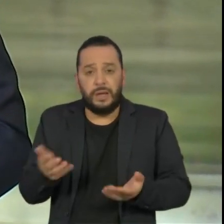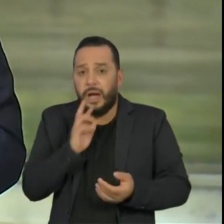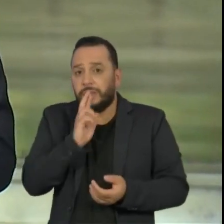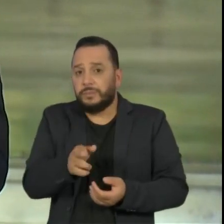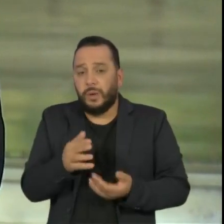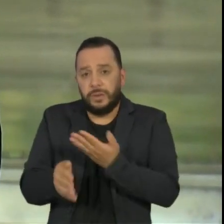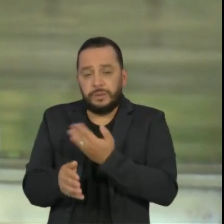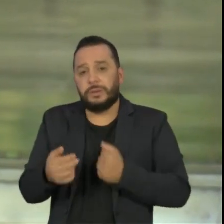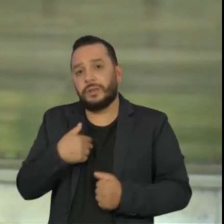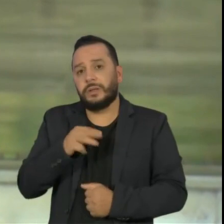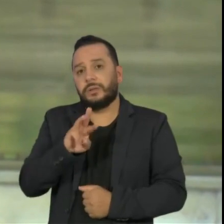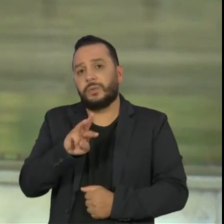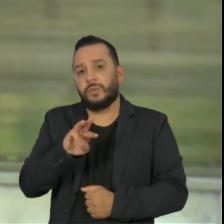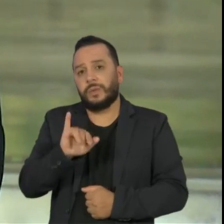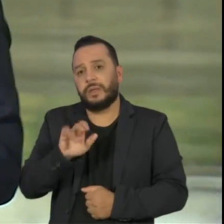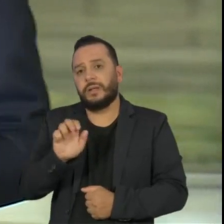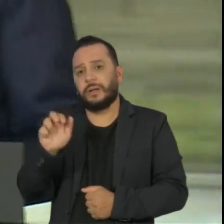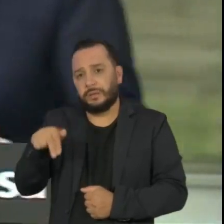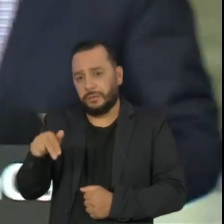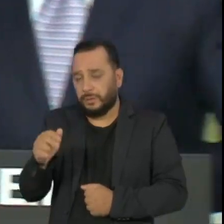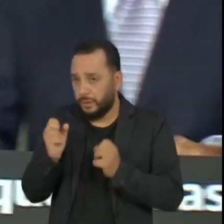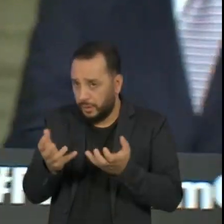do jornalista William Cury, por favor.